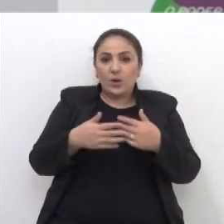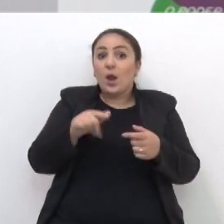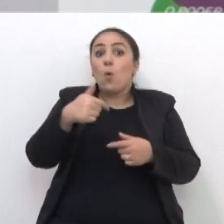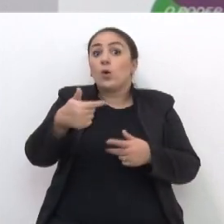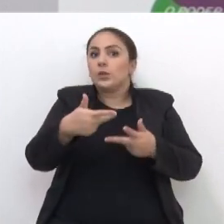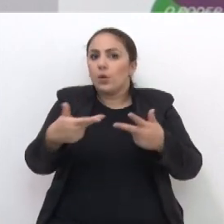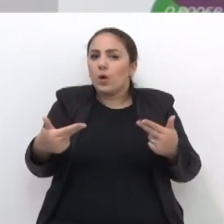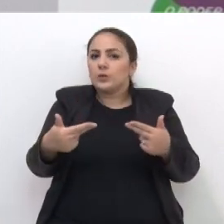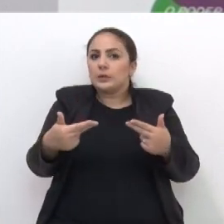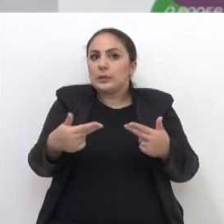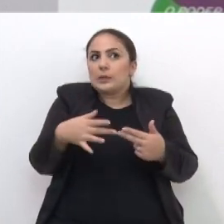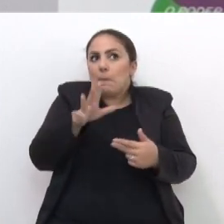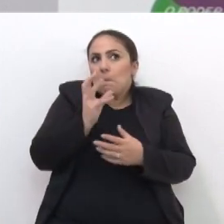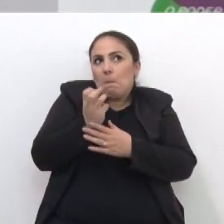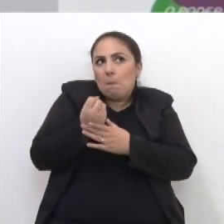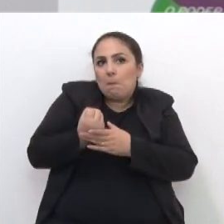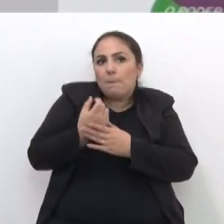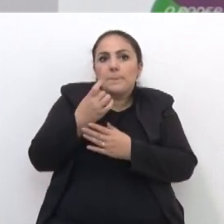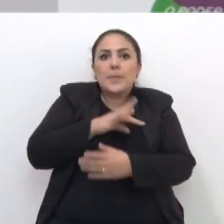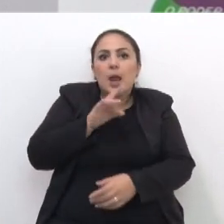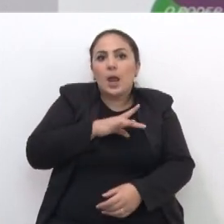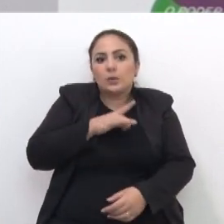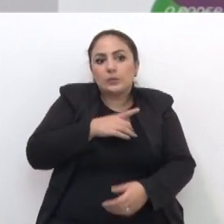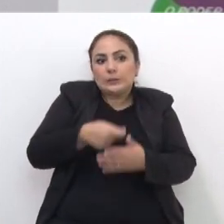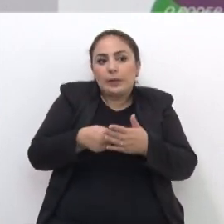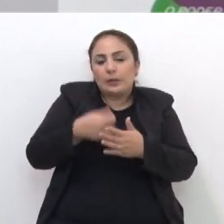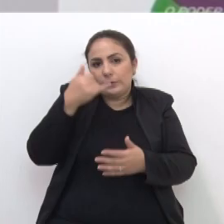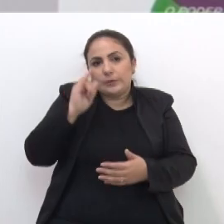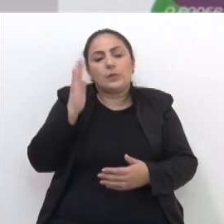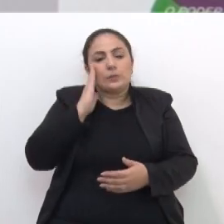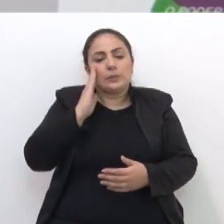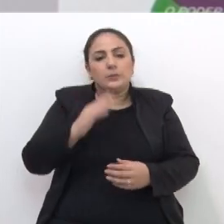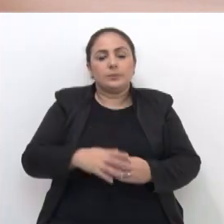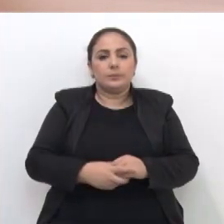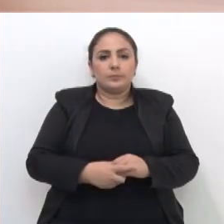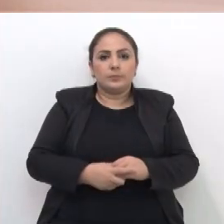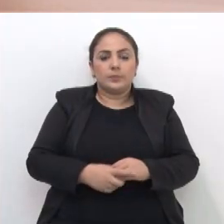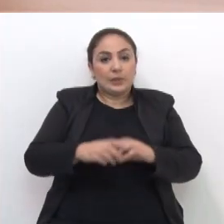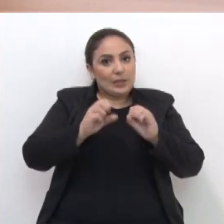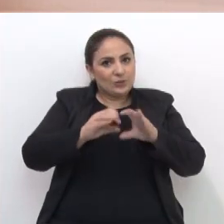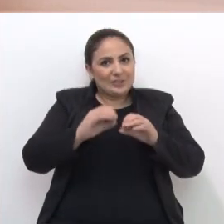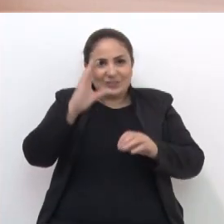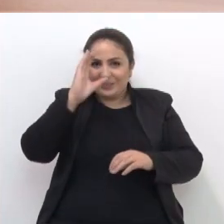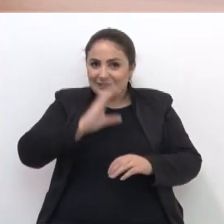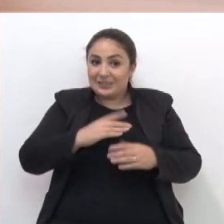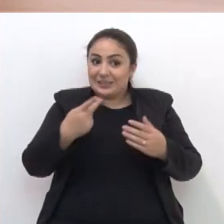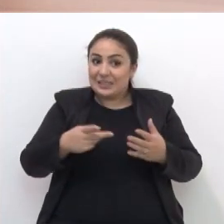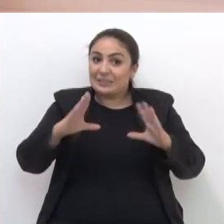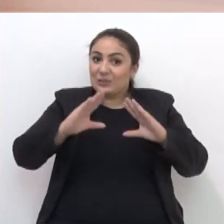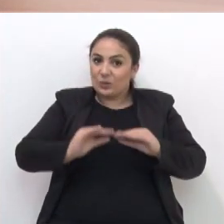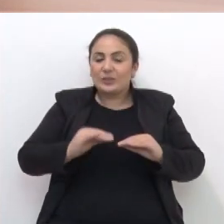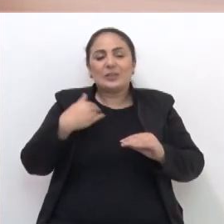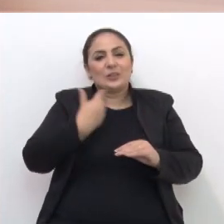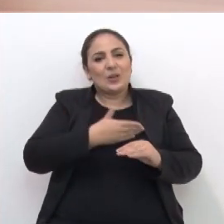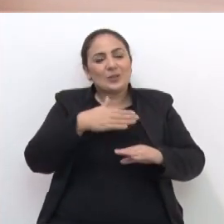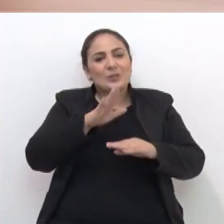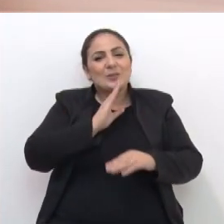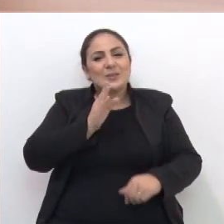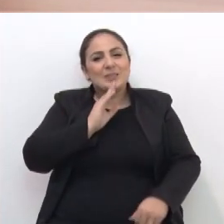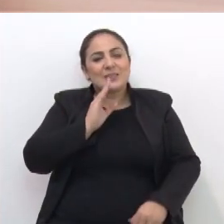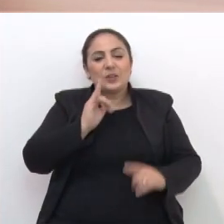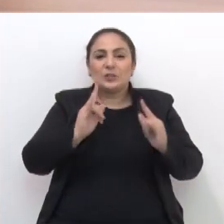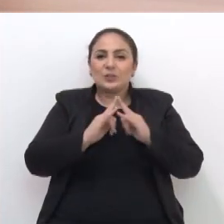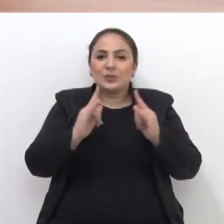isso, eles são muito covardes e eles vão tentar evitar isso, tenho certeza. No Educação e Cidadania desta noite, nós